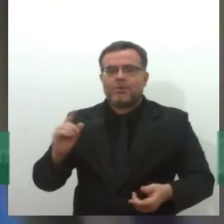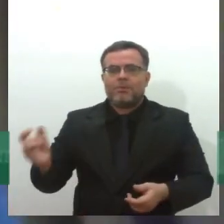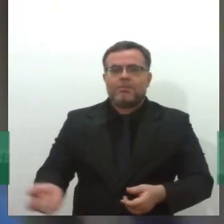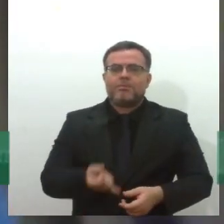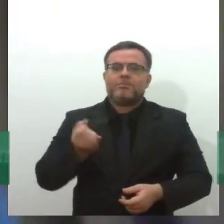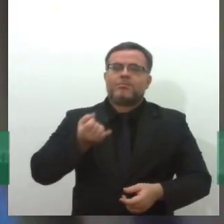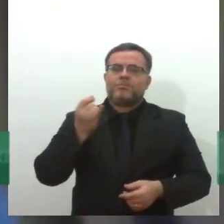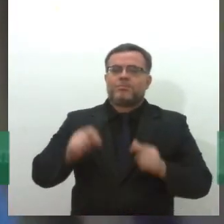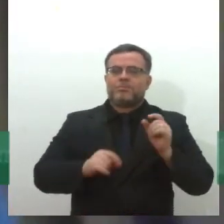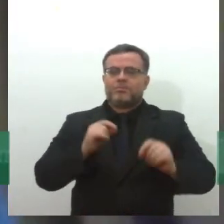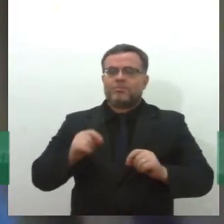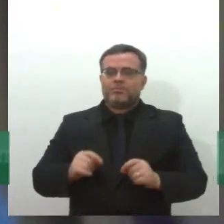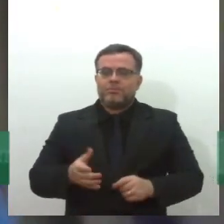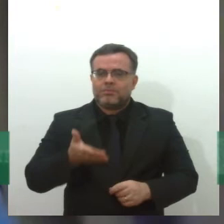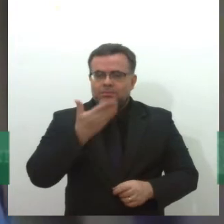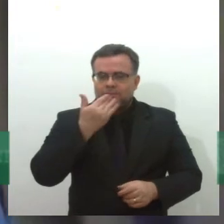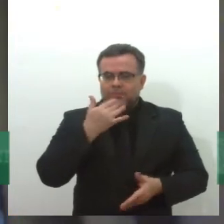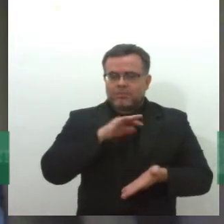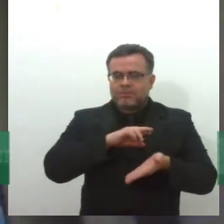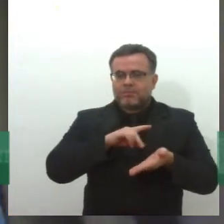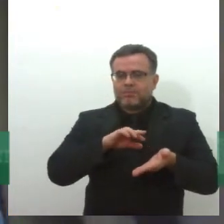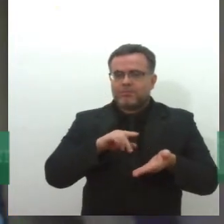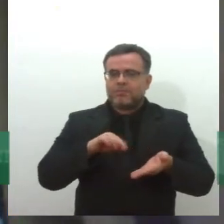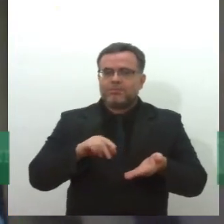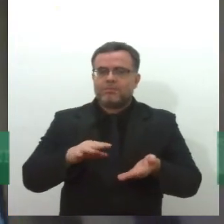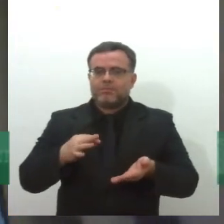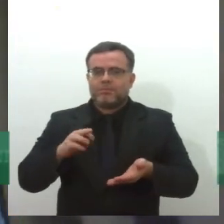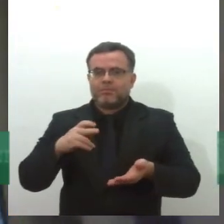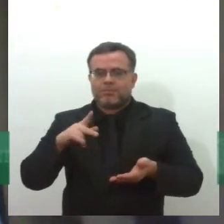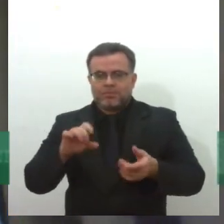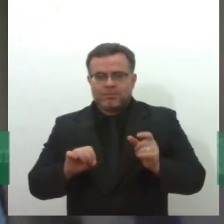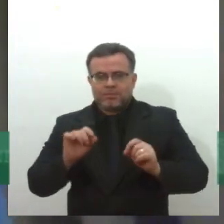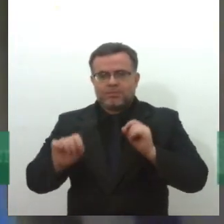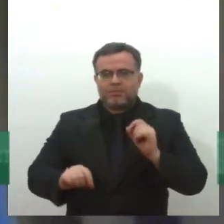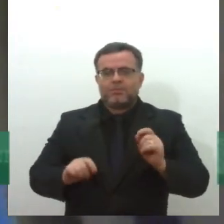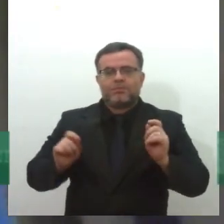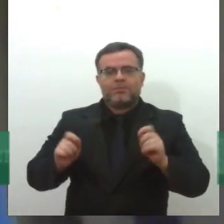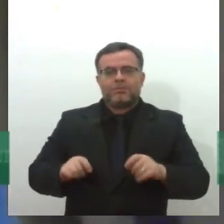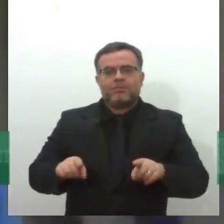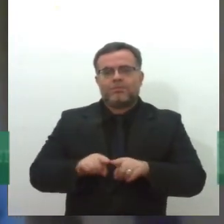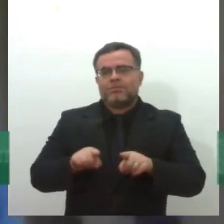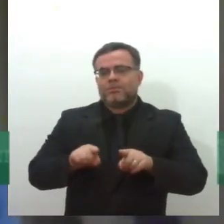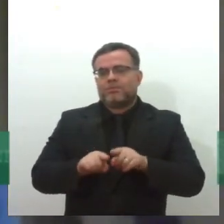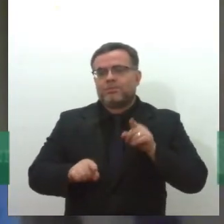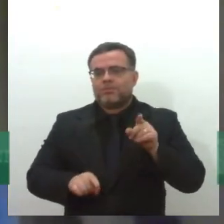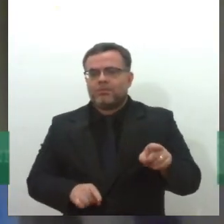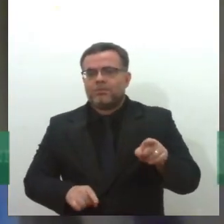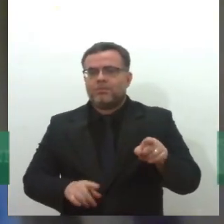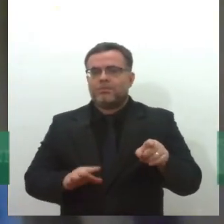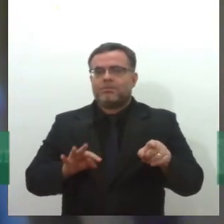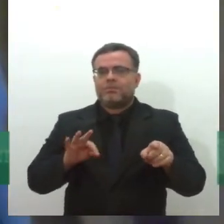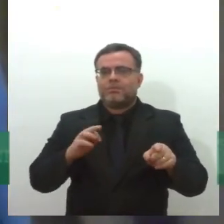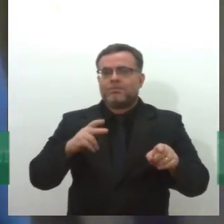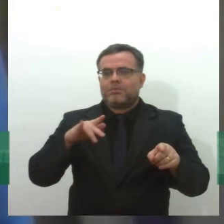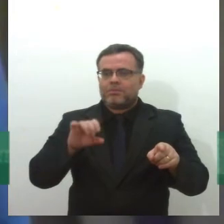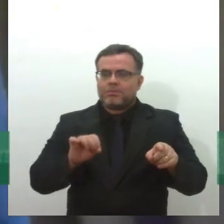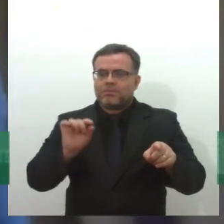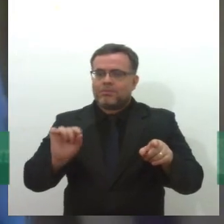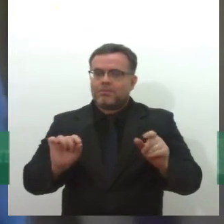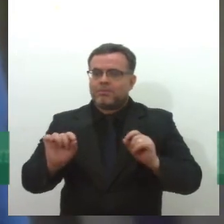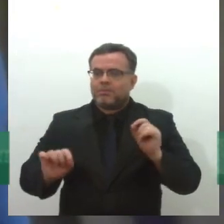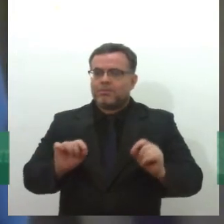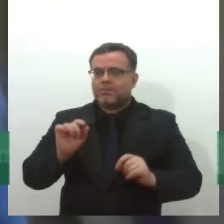que vários alimentos, né? Trigo também é uma commodity. O preço dessa commodity, do trigo, né, que é usado para